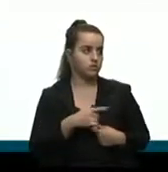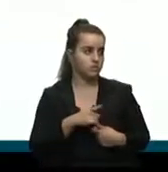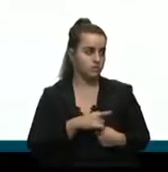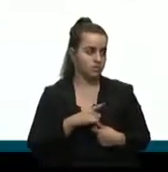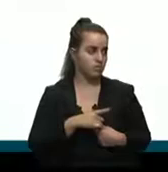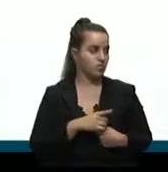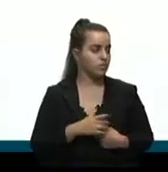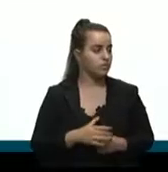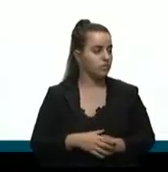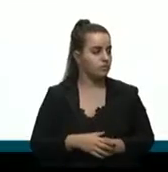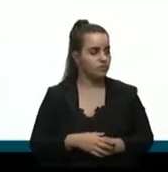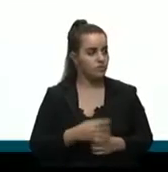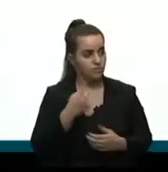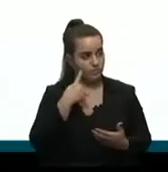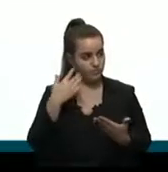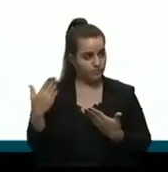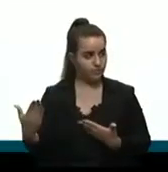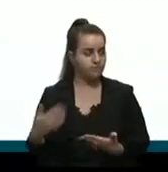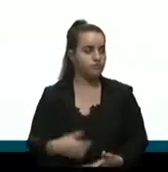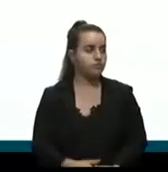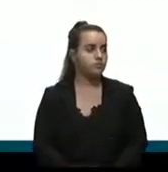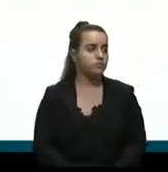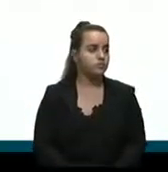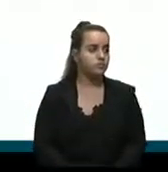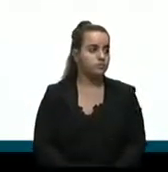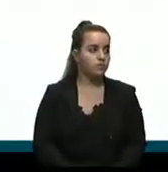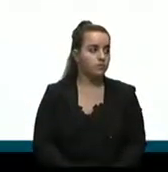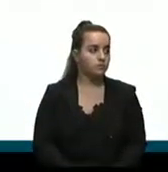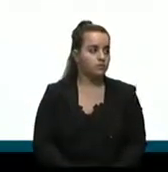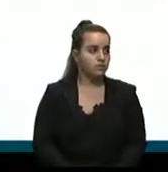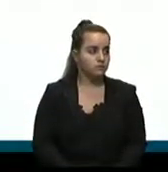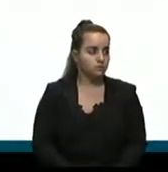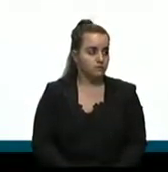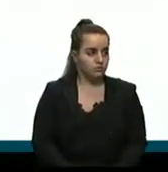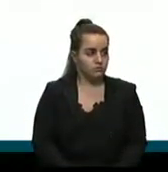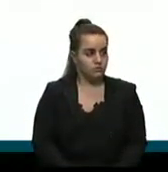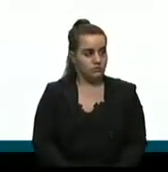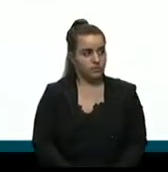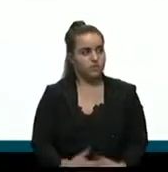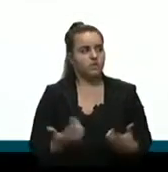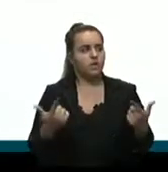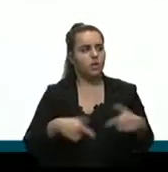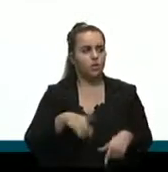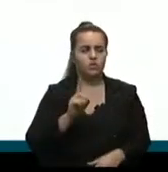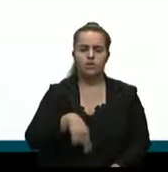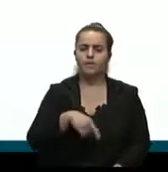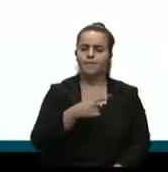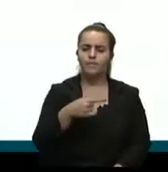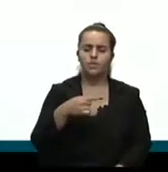temos menos 2,05 e da onde saiu o menos